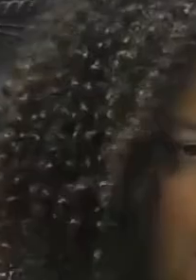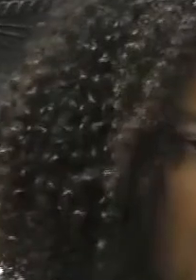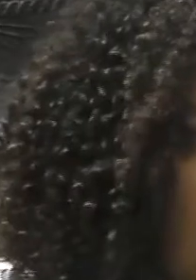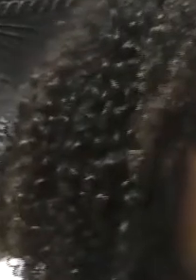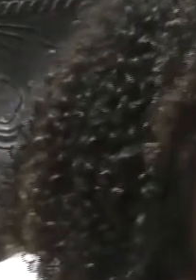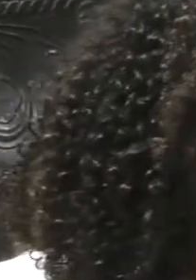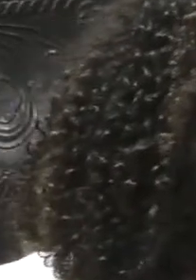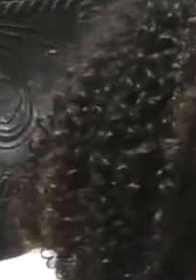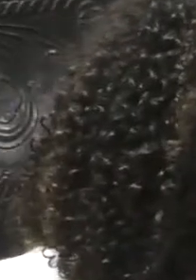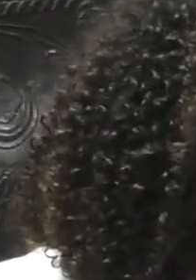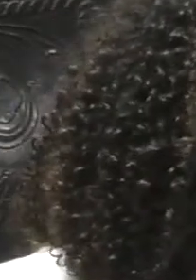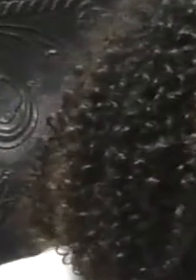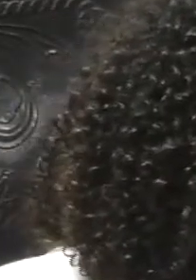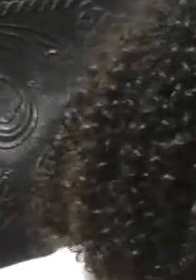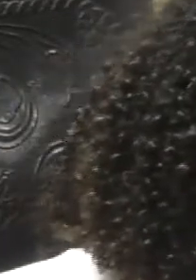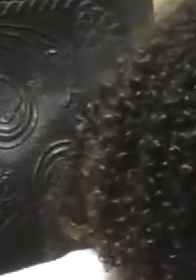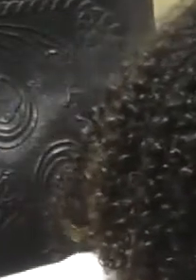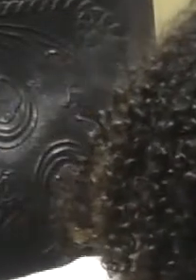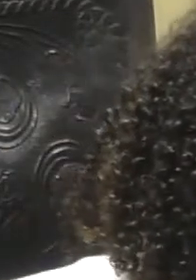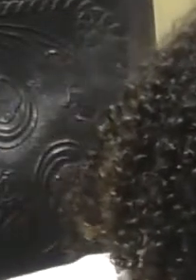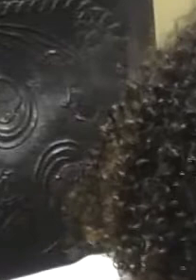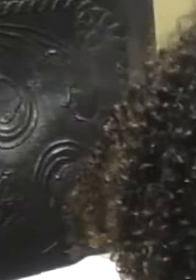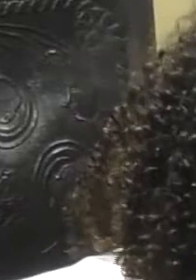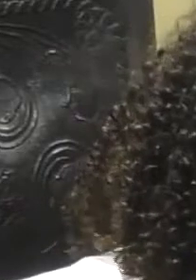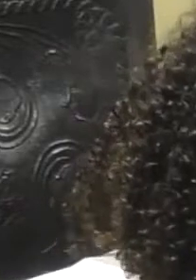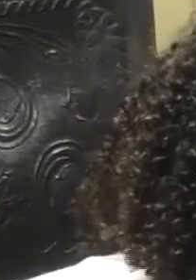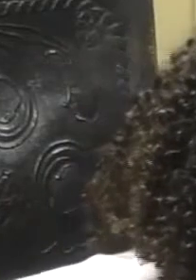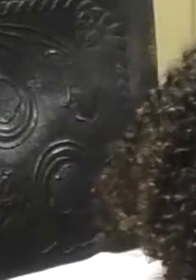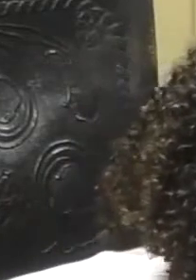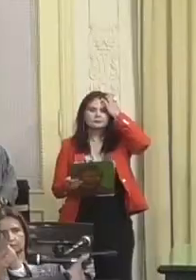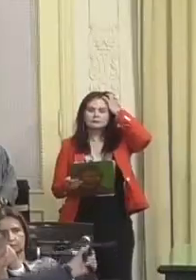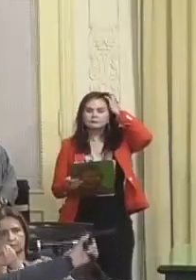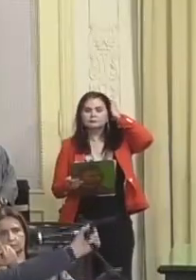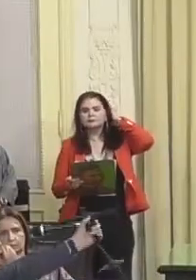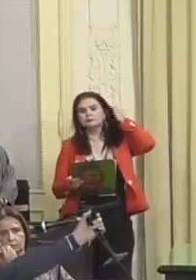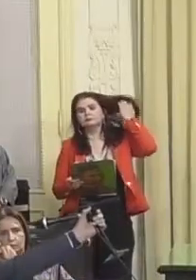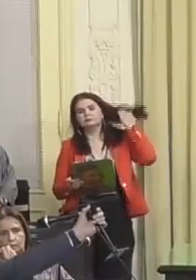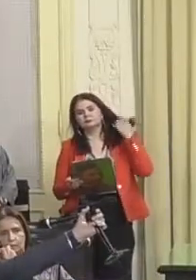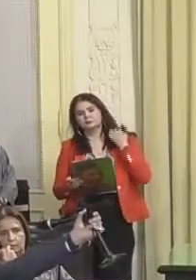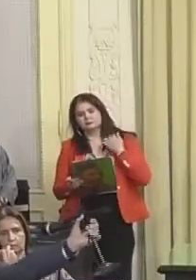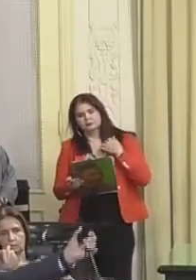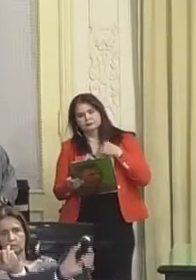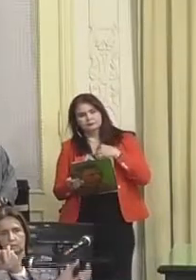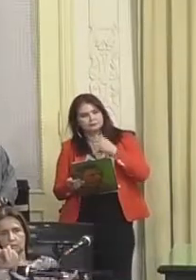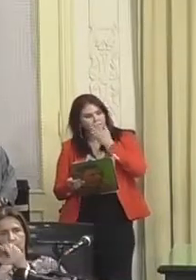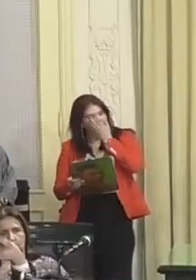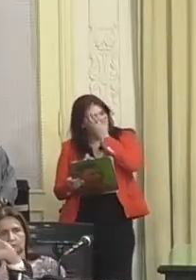Muito obrigada. Como vota, deputado subtenente Bernardo?